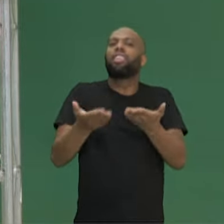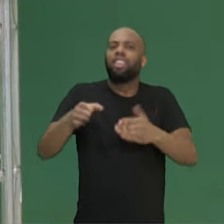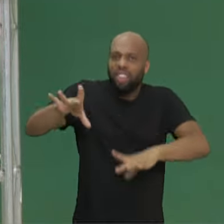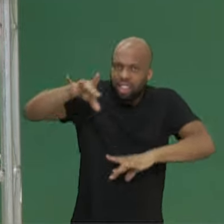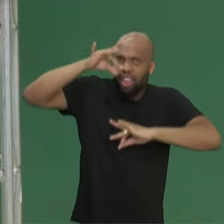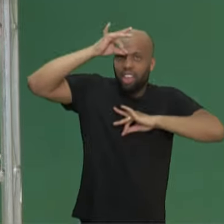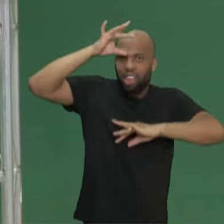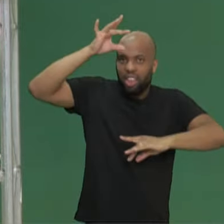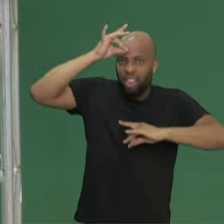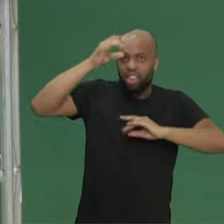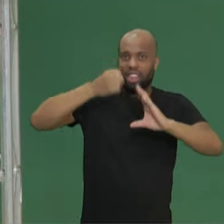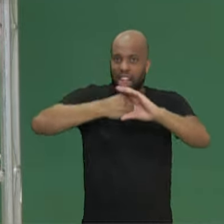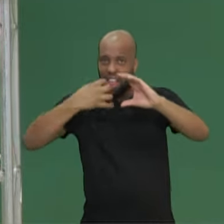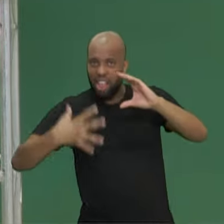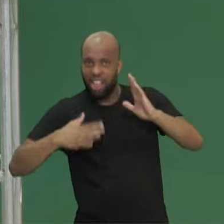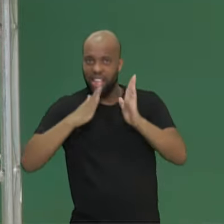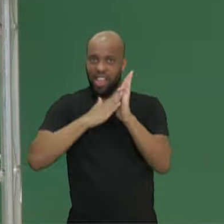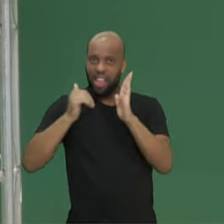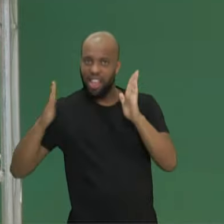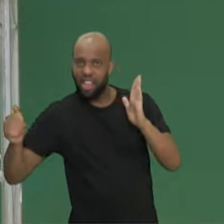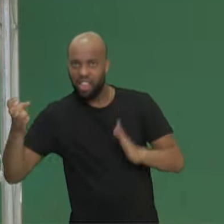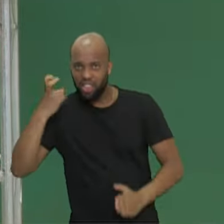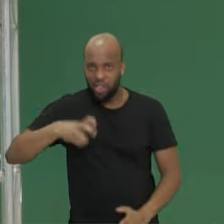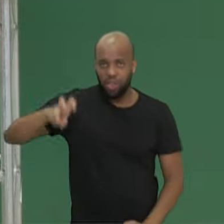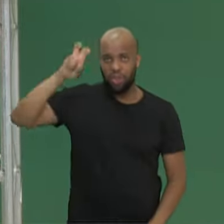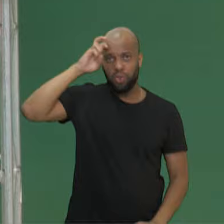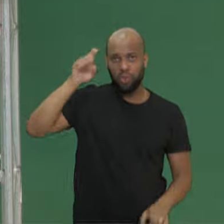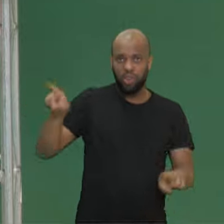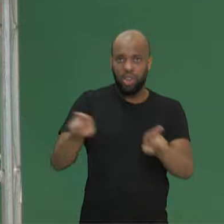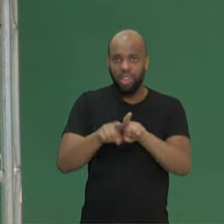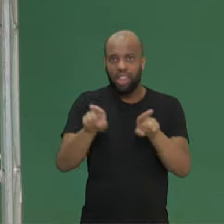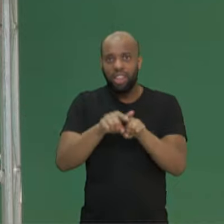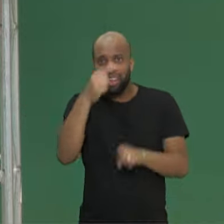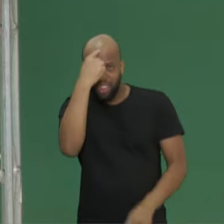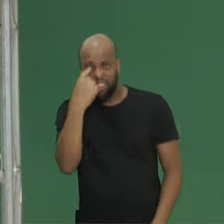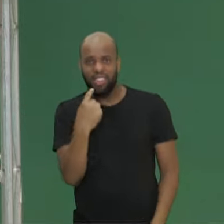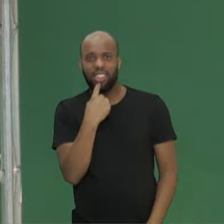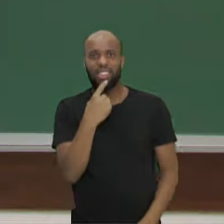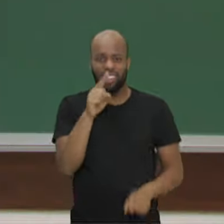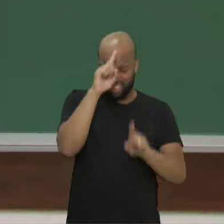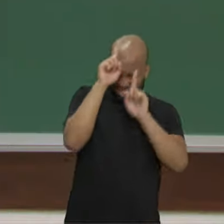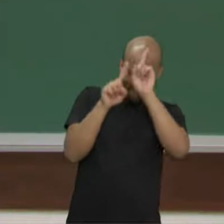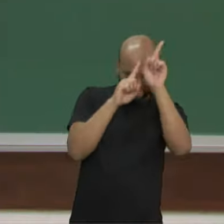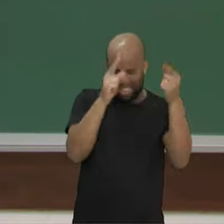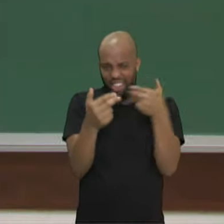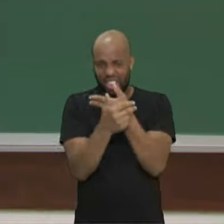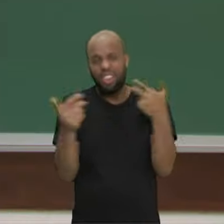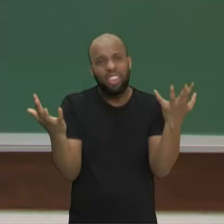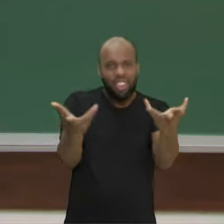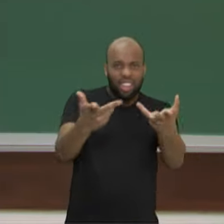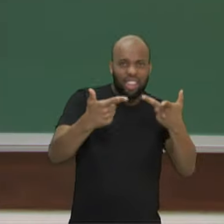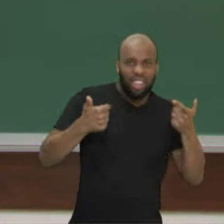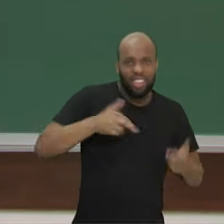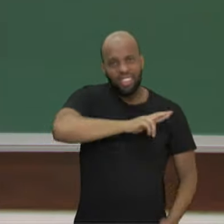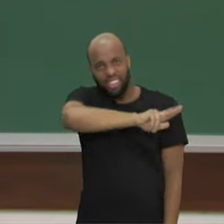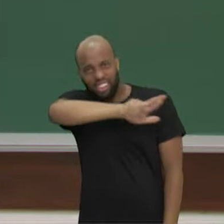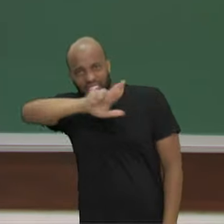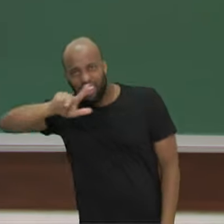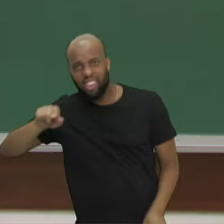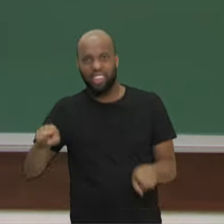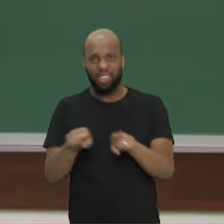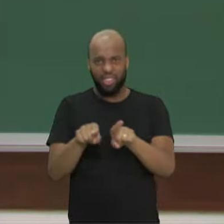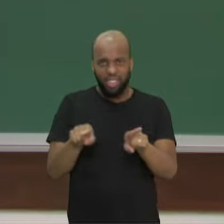estéticas, sociais, culturais, de idade, personalidade, imaginética, criação de seres fantásticos, etc,